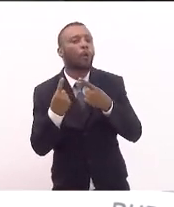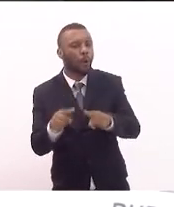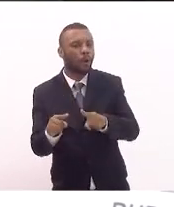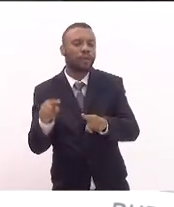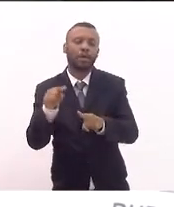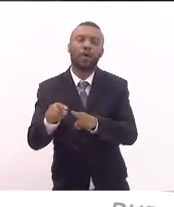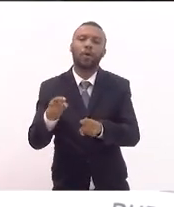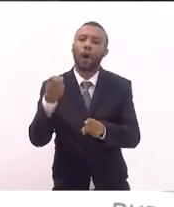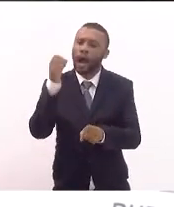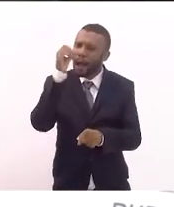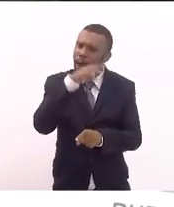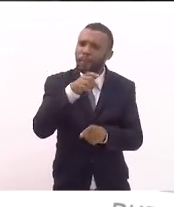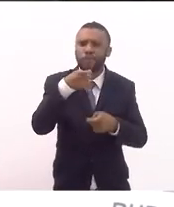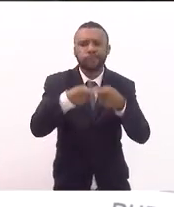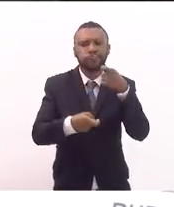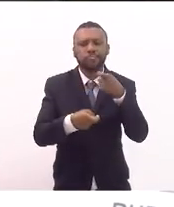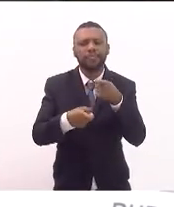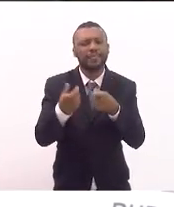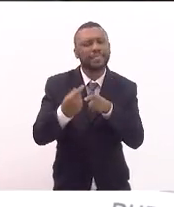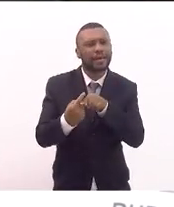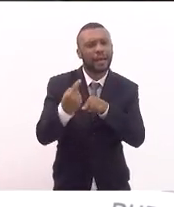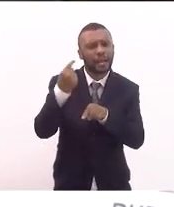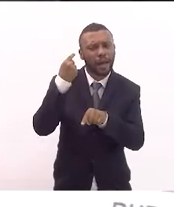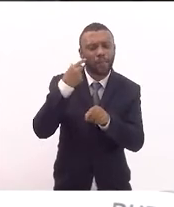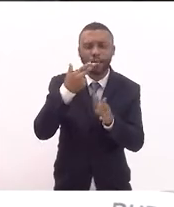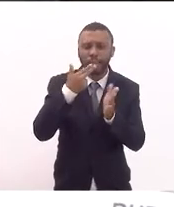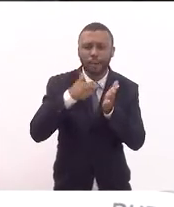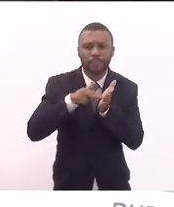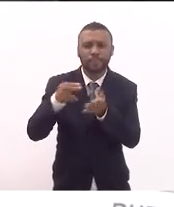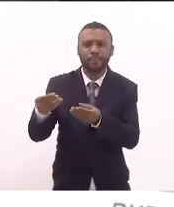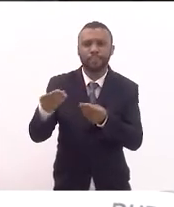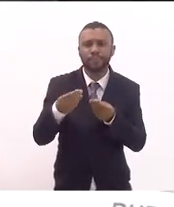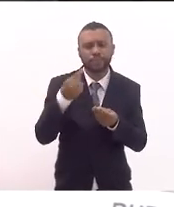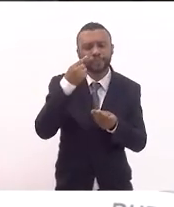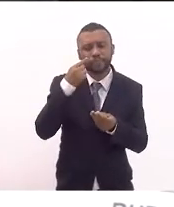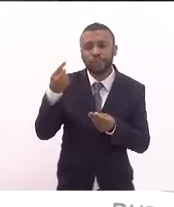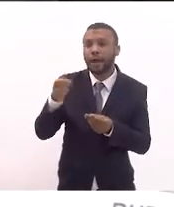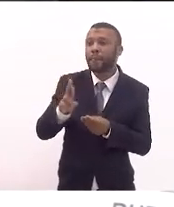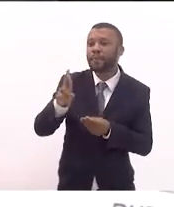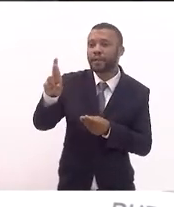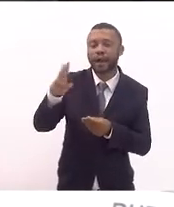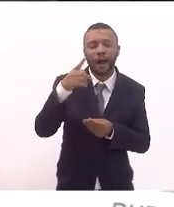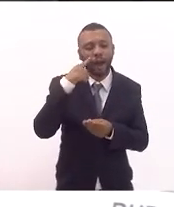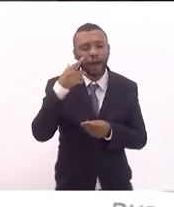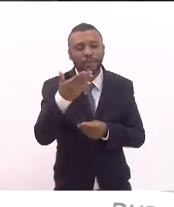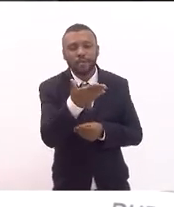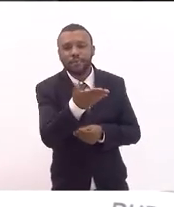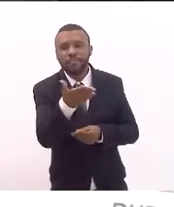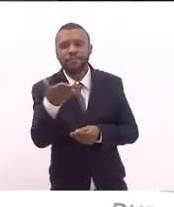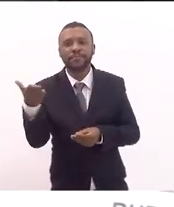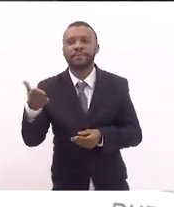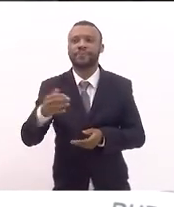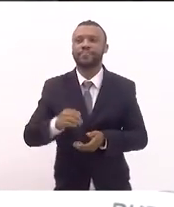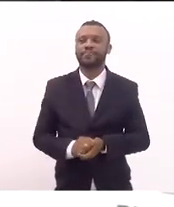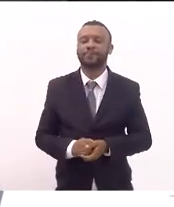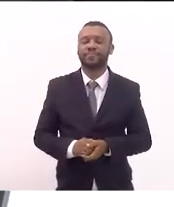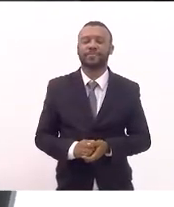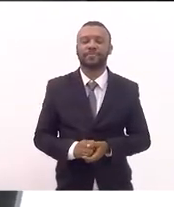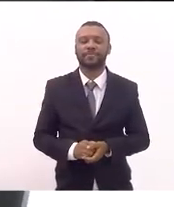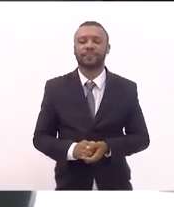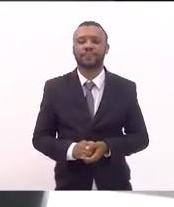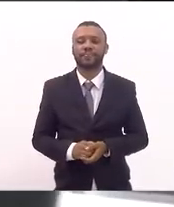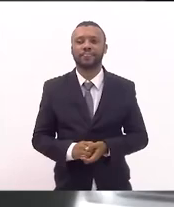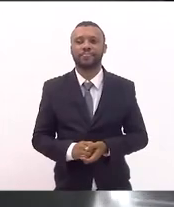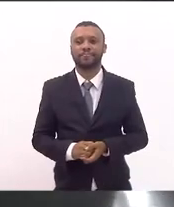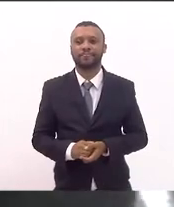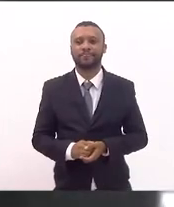época. E ela está aqui representada, a doutora Paula está aqui, para quem não sabe, né? Pela